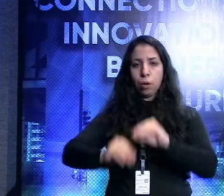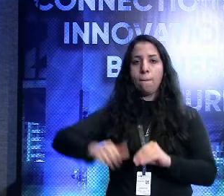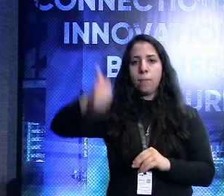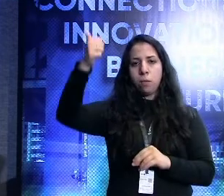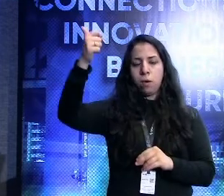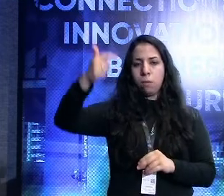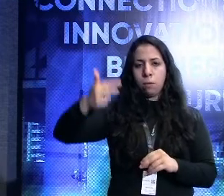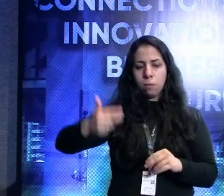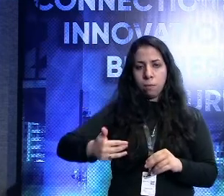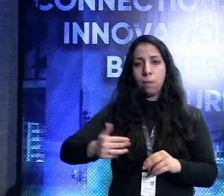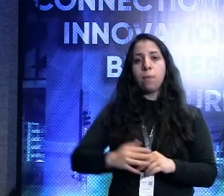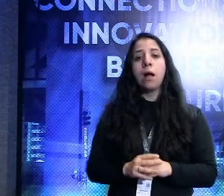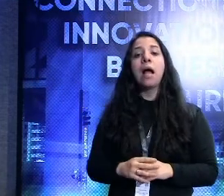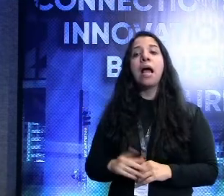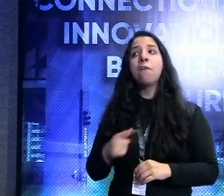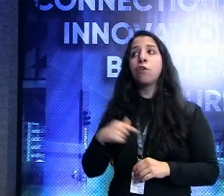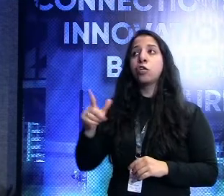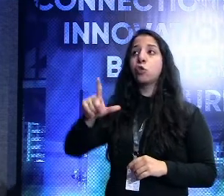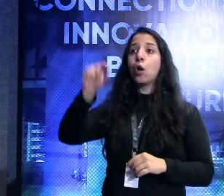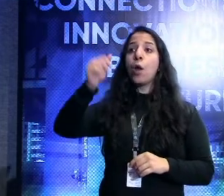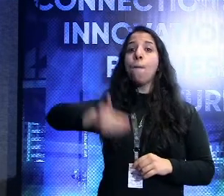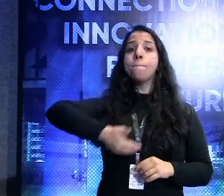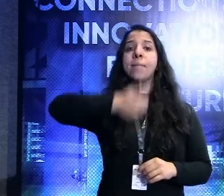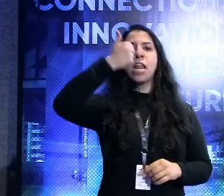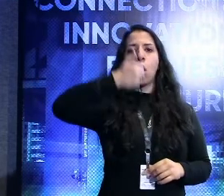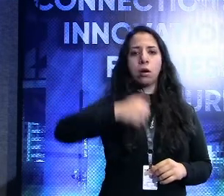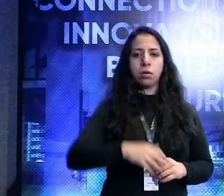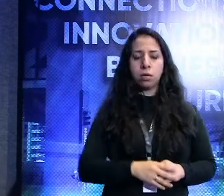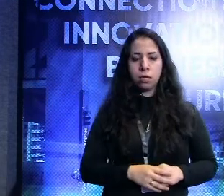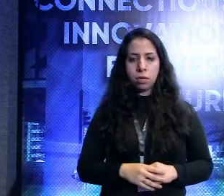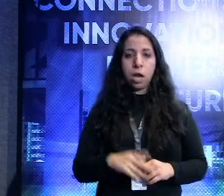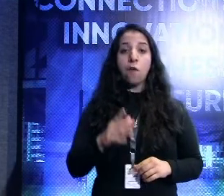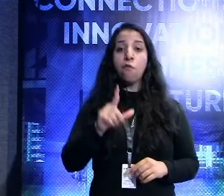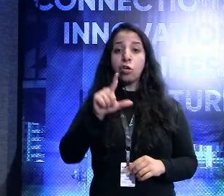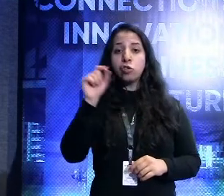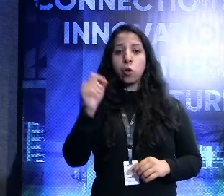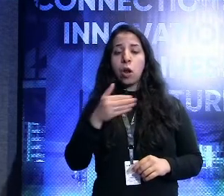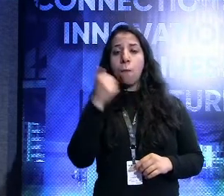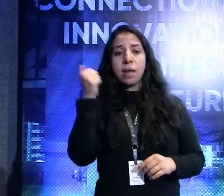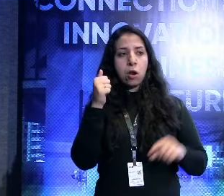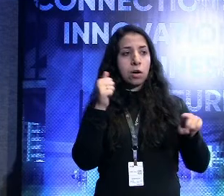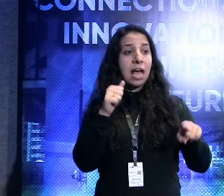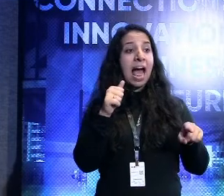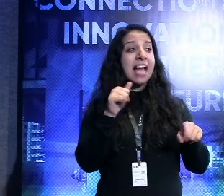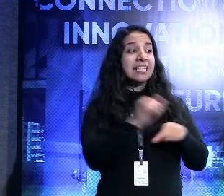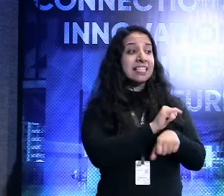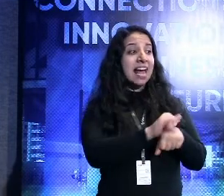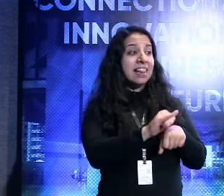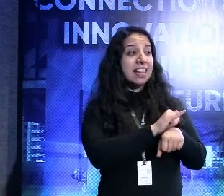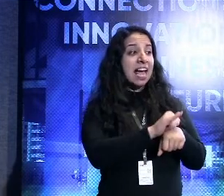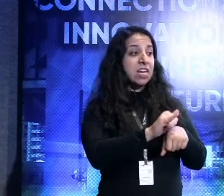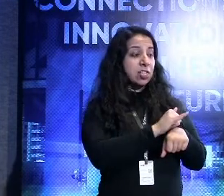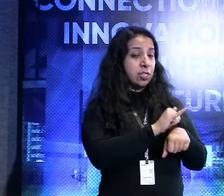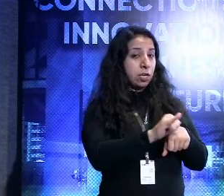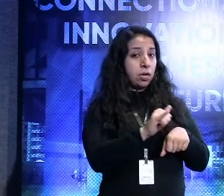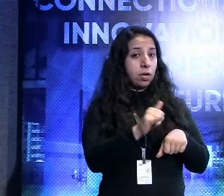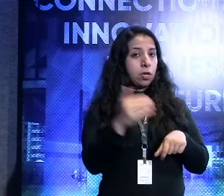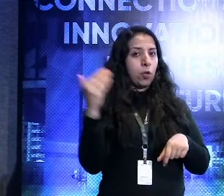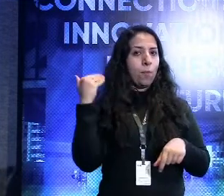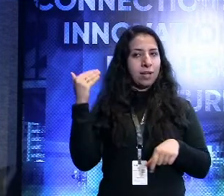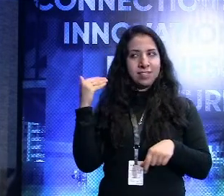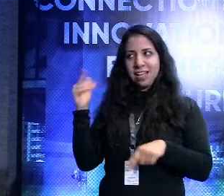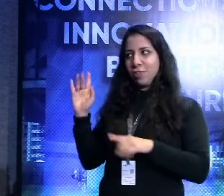fazer. Mas vamos selecionar o melhor de acordo, inclusive, com a estratégia da empresa que eu defini lá no S-Genes. Viu que o S-Genes faz muito